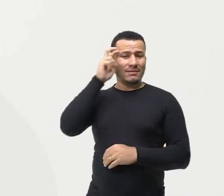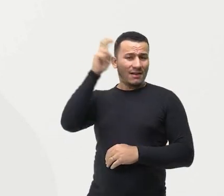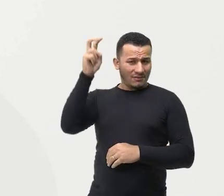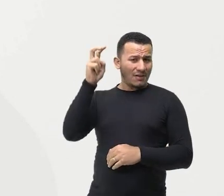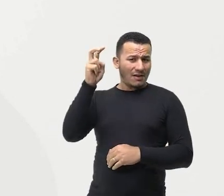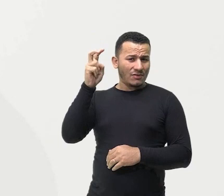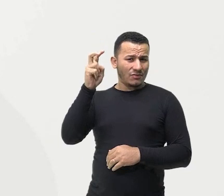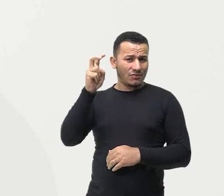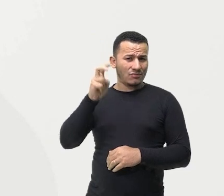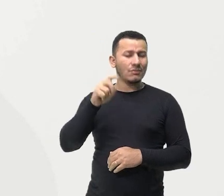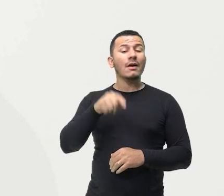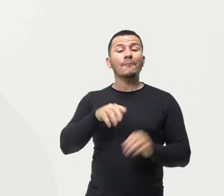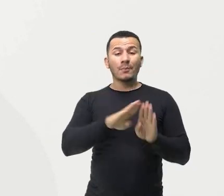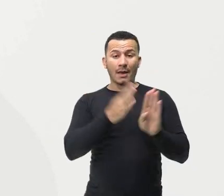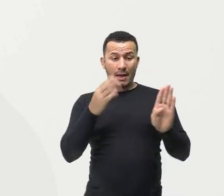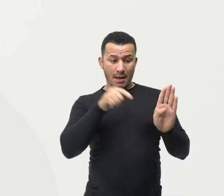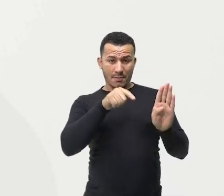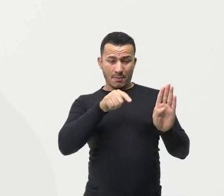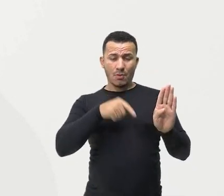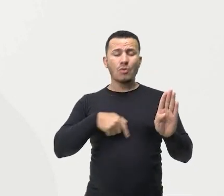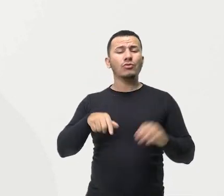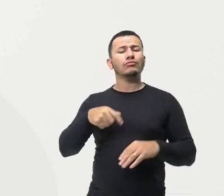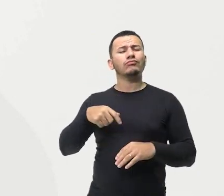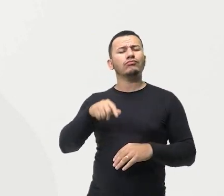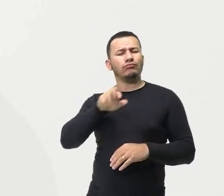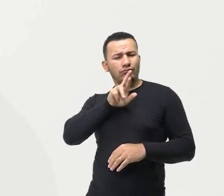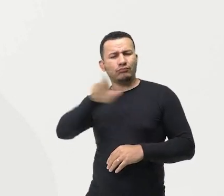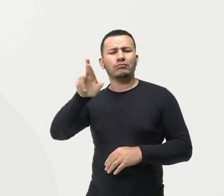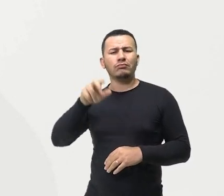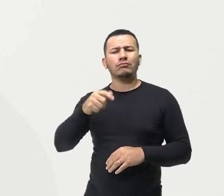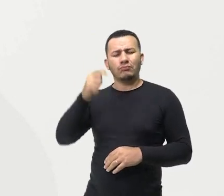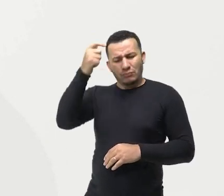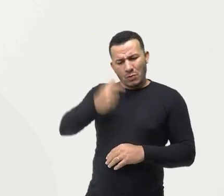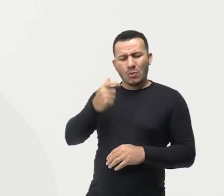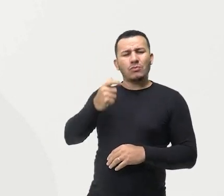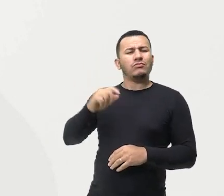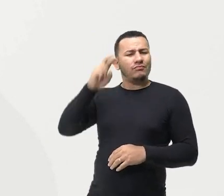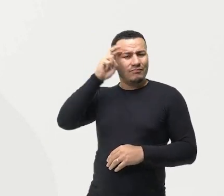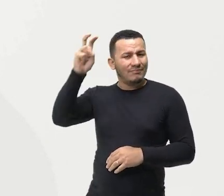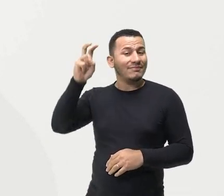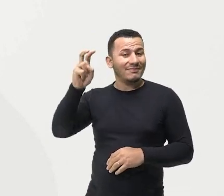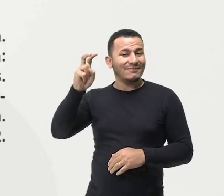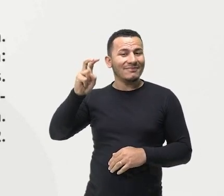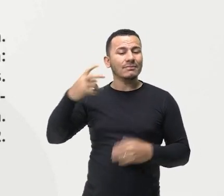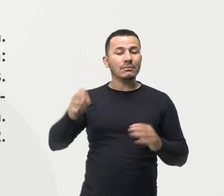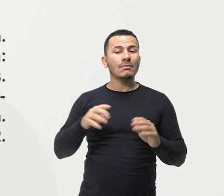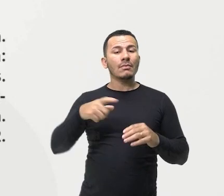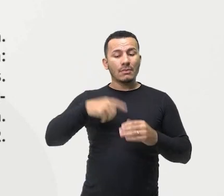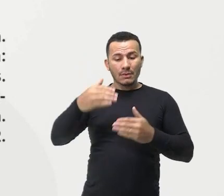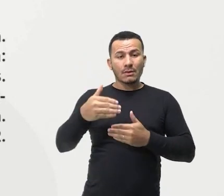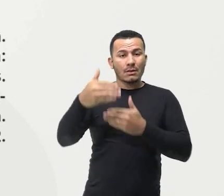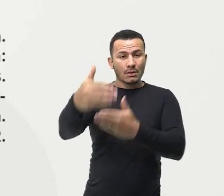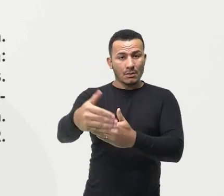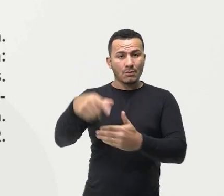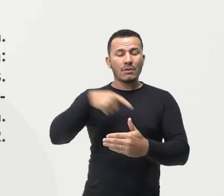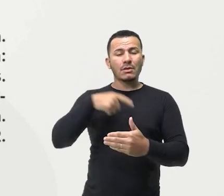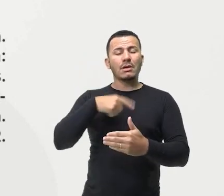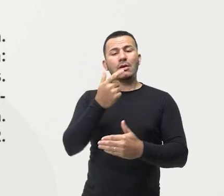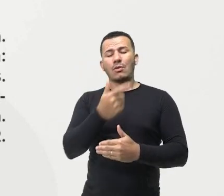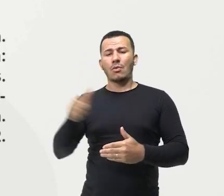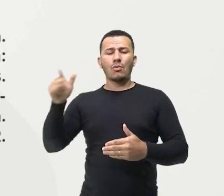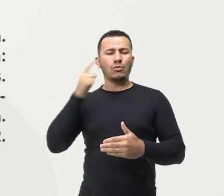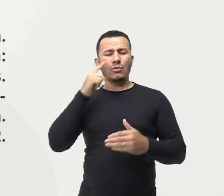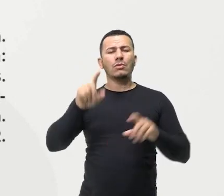faz essa afirmação. Eu sou muito inteligente. Observem que na sequência,